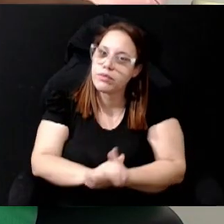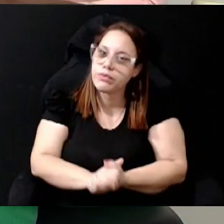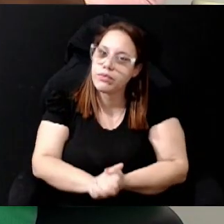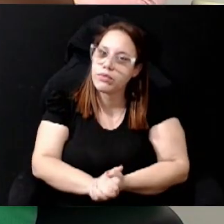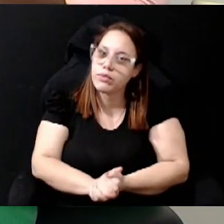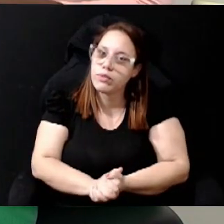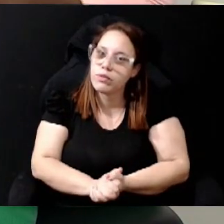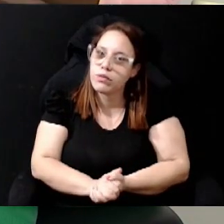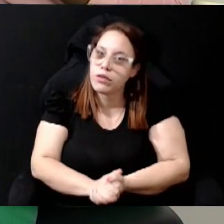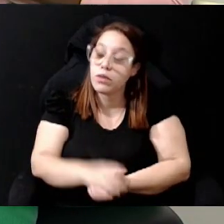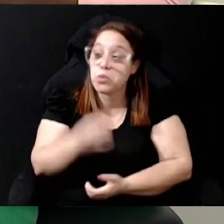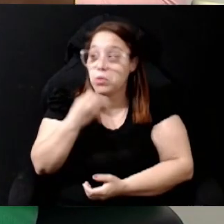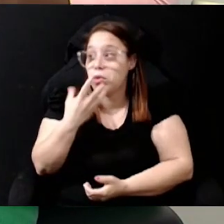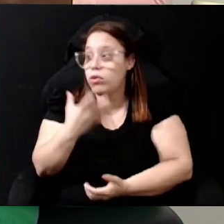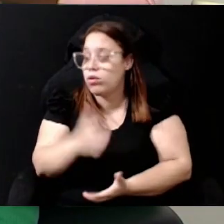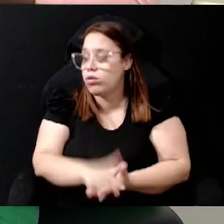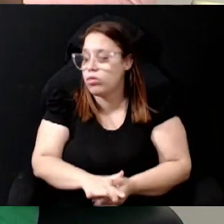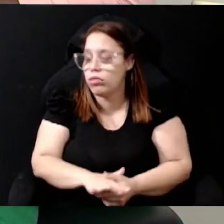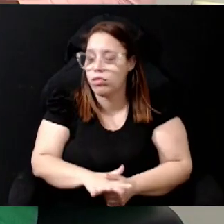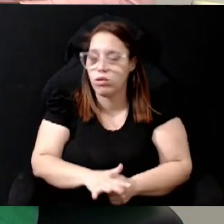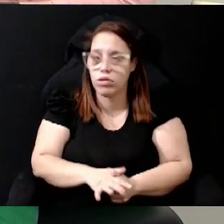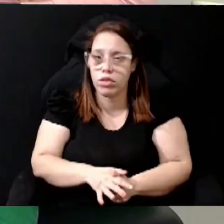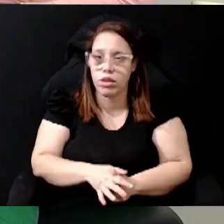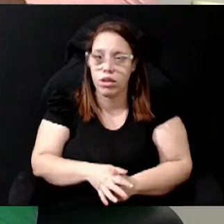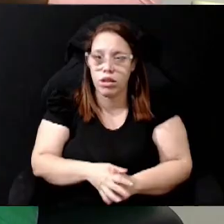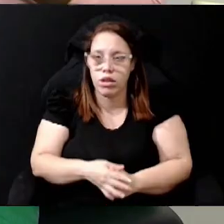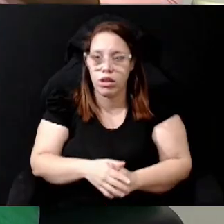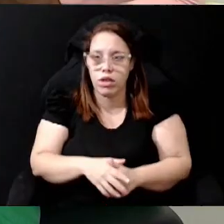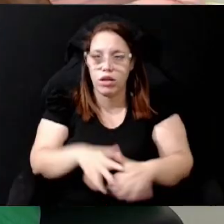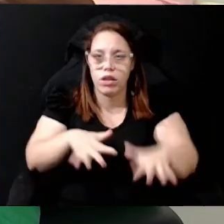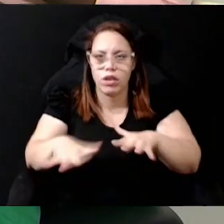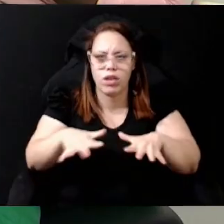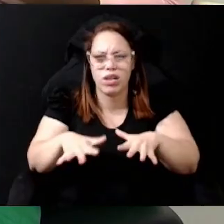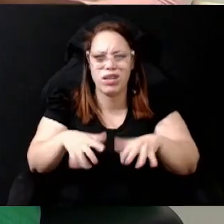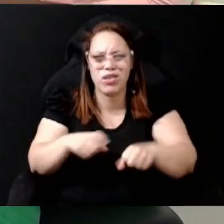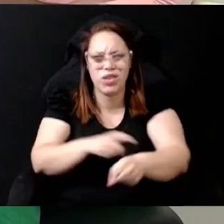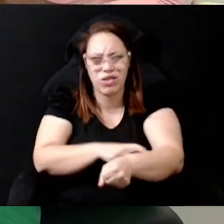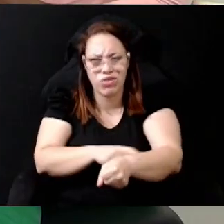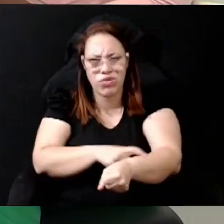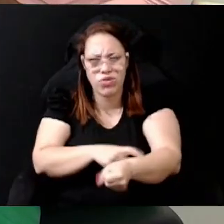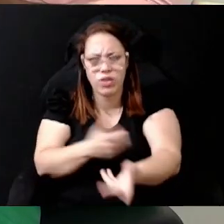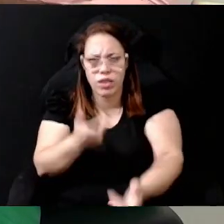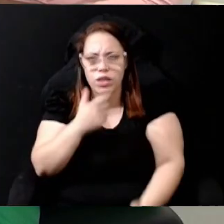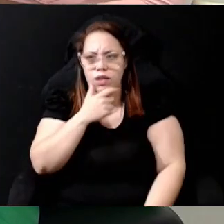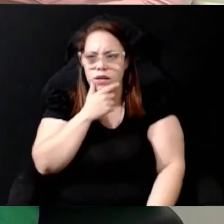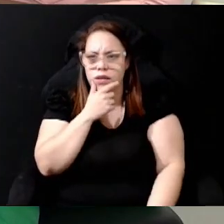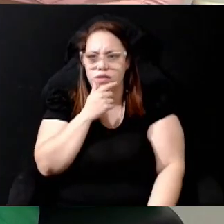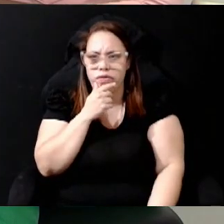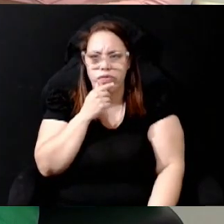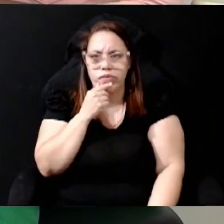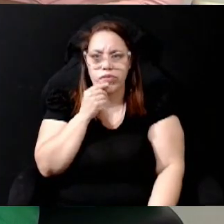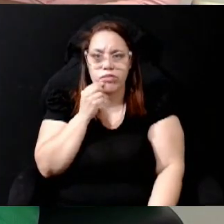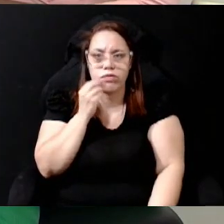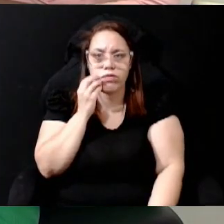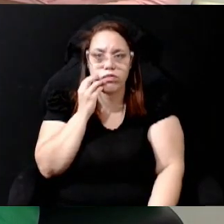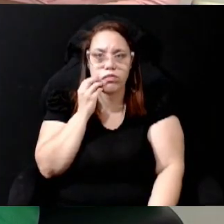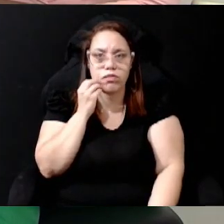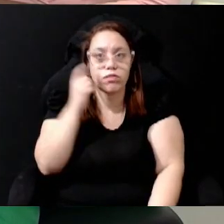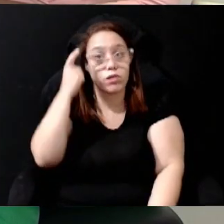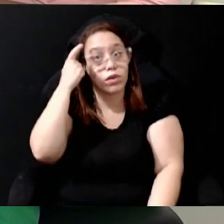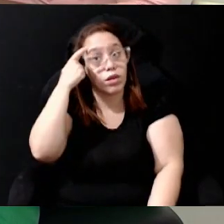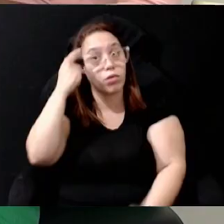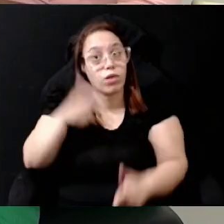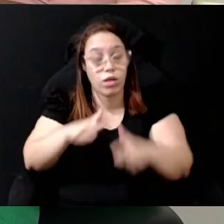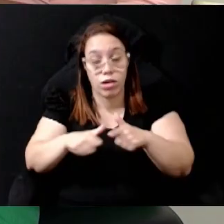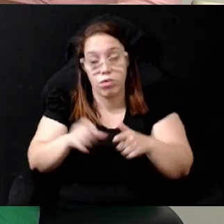para lá são em sua maioria branca e voltaram bem desconstruídos, que é ótimo, né? Quando você reflete, quando você se sente incomodado, já é muito bom. Então tem esse GT